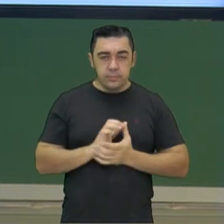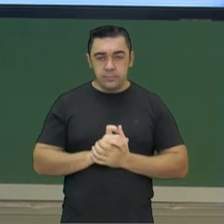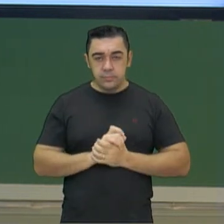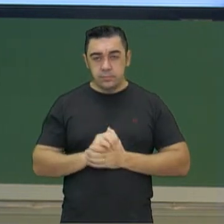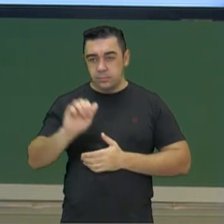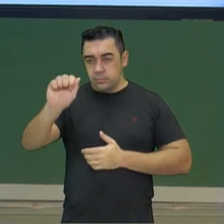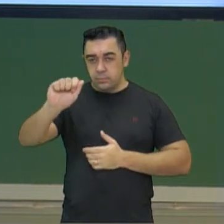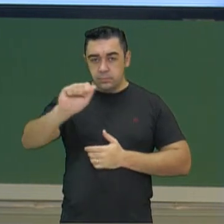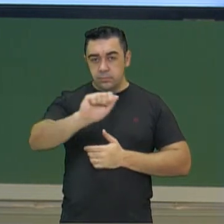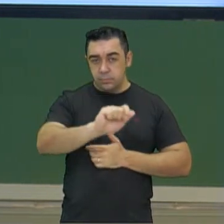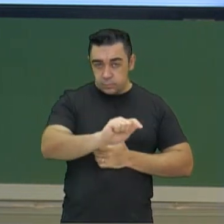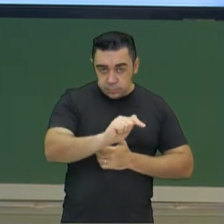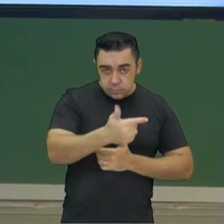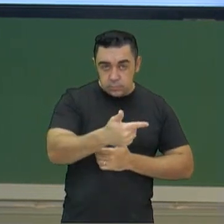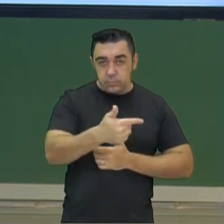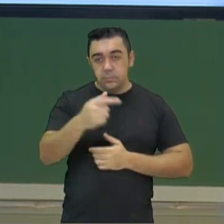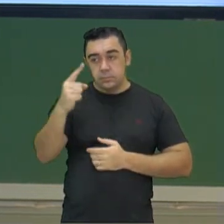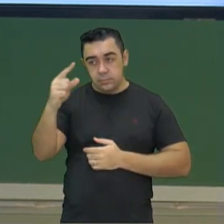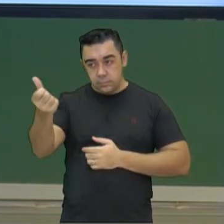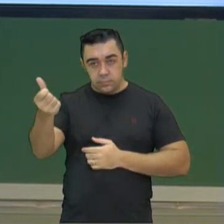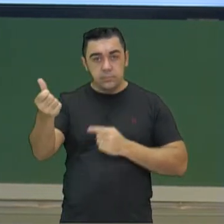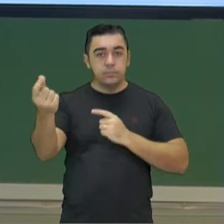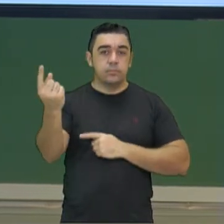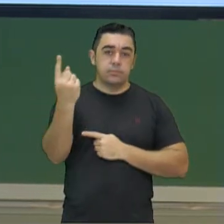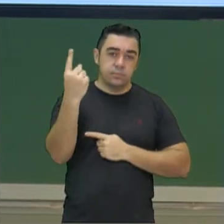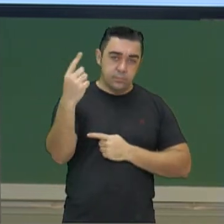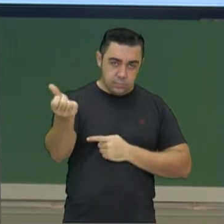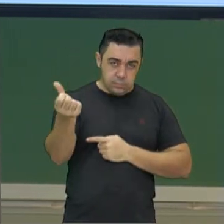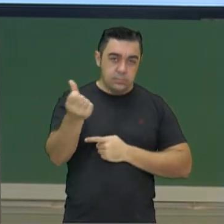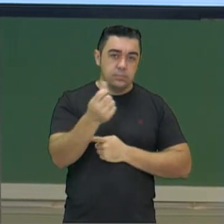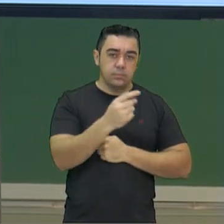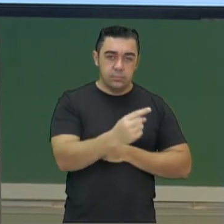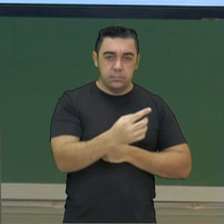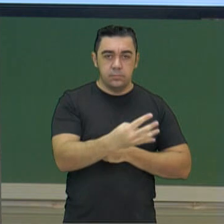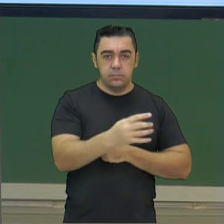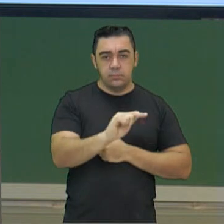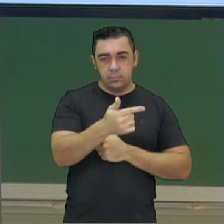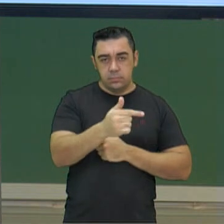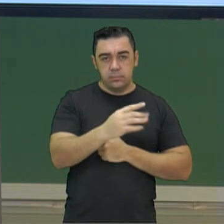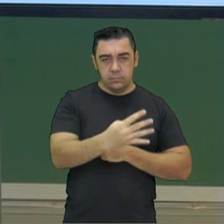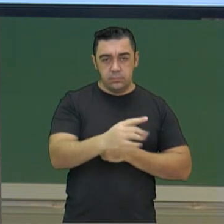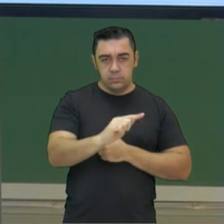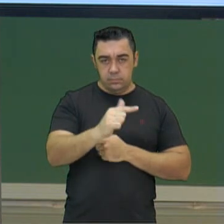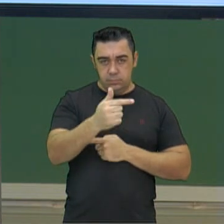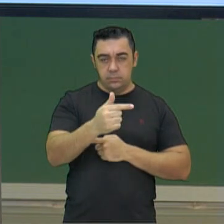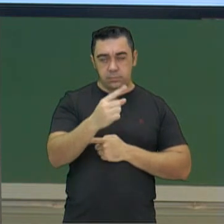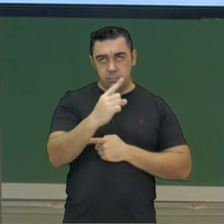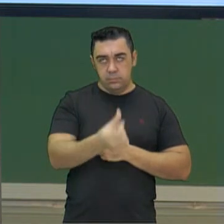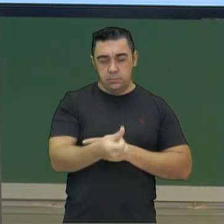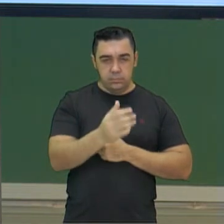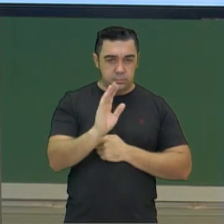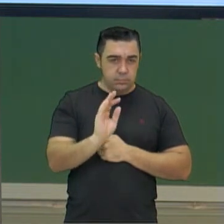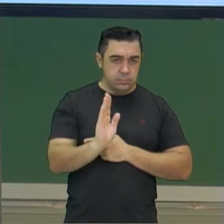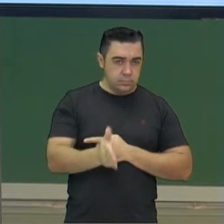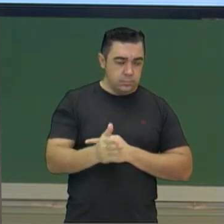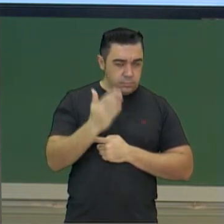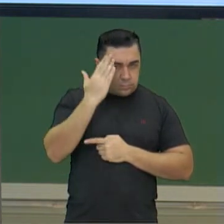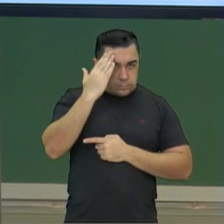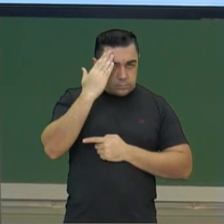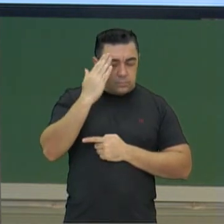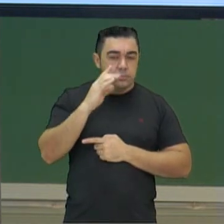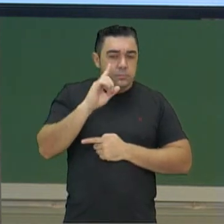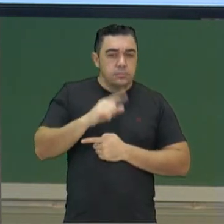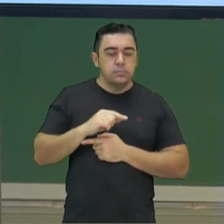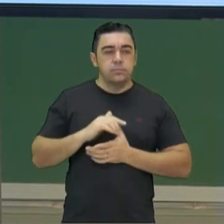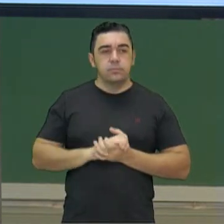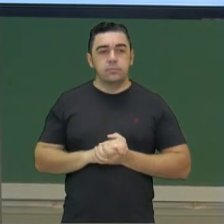está ocupando a posição do 16. 4 ao quadrado, que é 16, eu consigo tirar o valor de A.